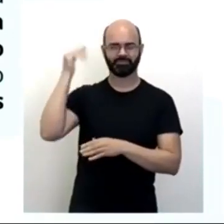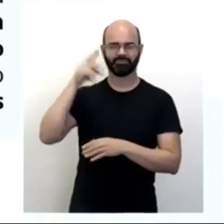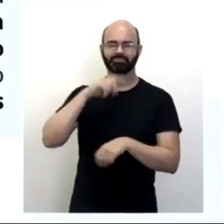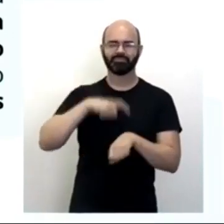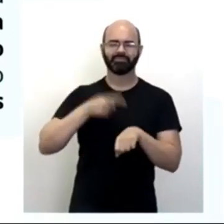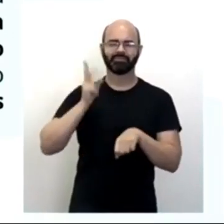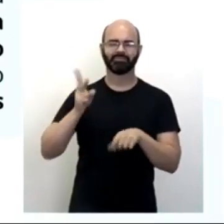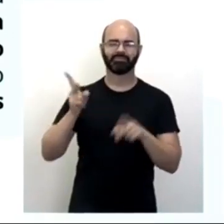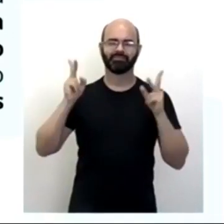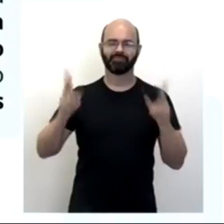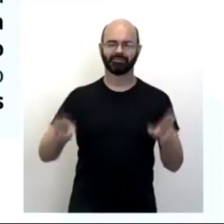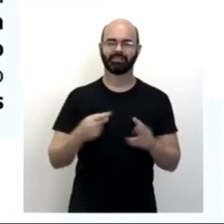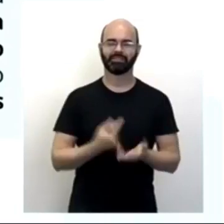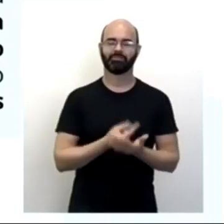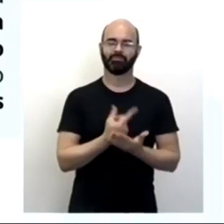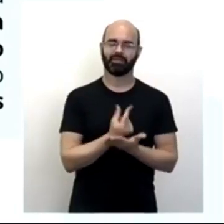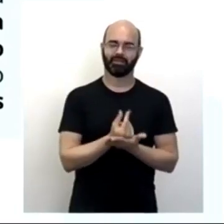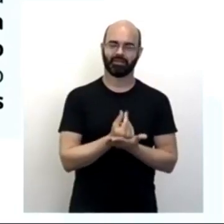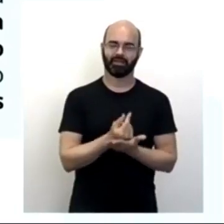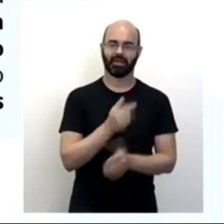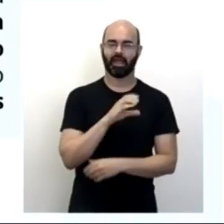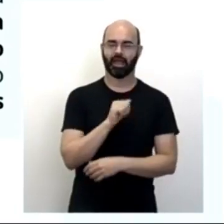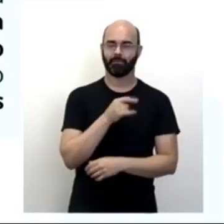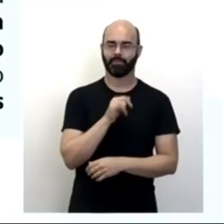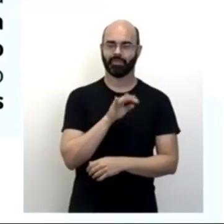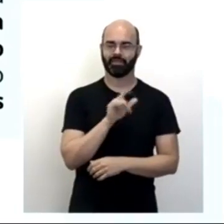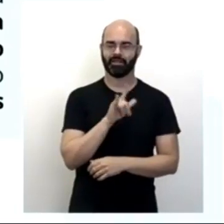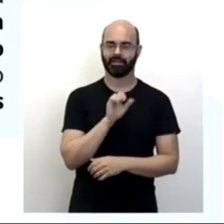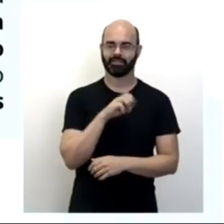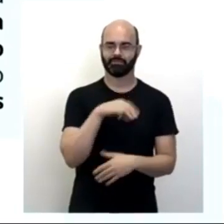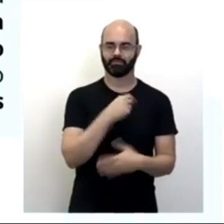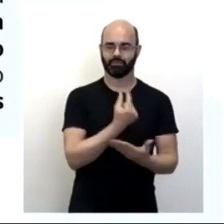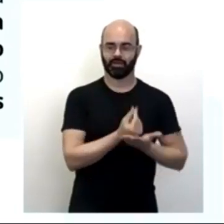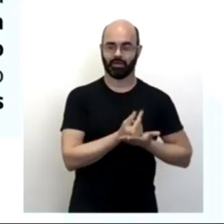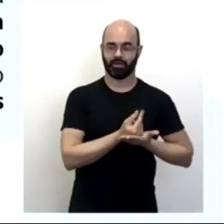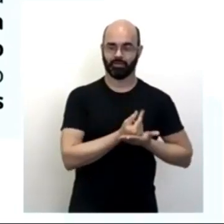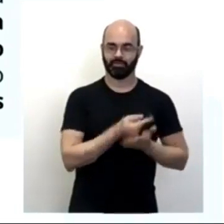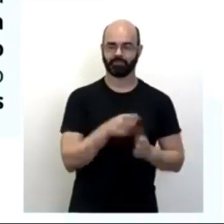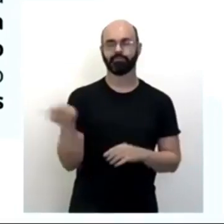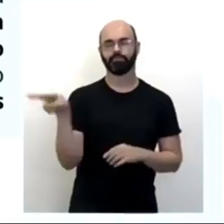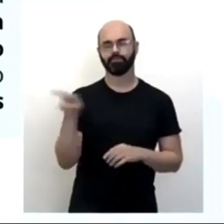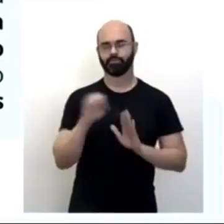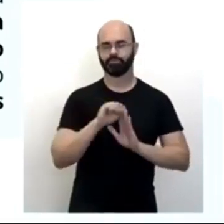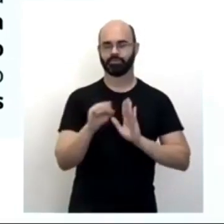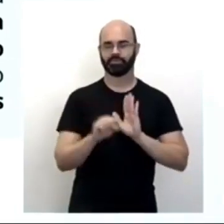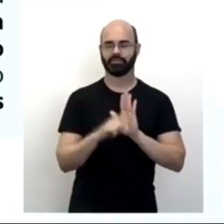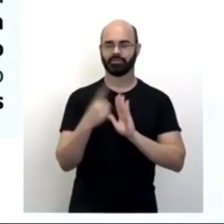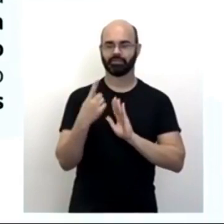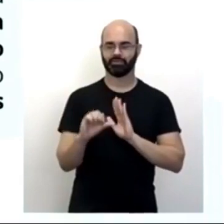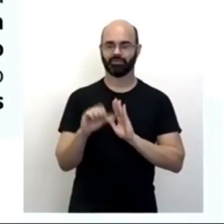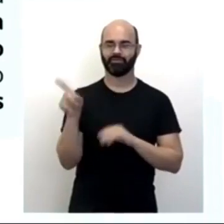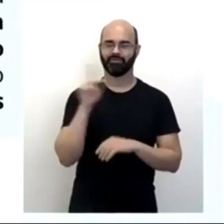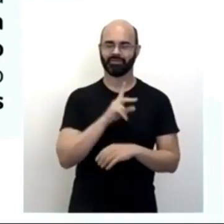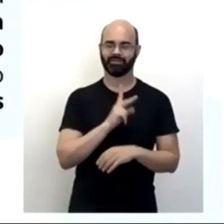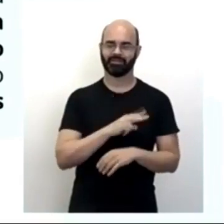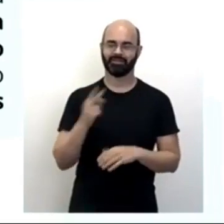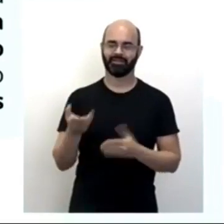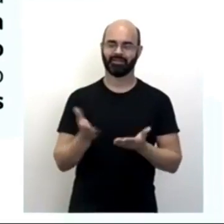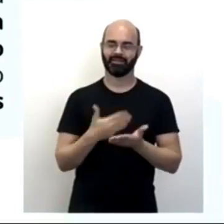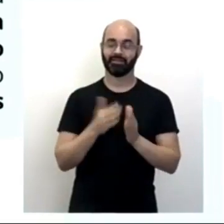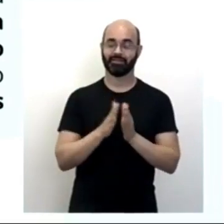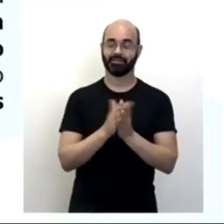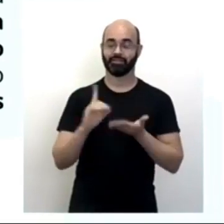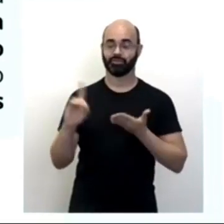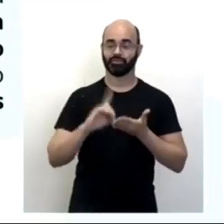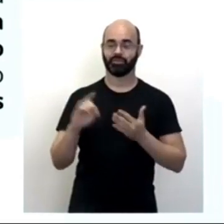simultaneamente a capitalismo, ambos no século XIX, conforme o dicionário de Oxford, né? Então vamos